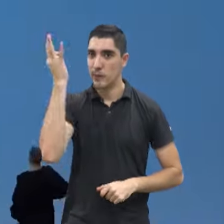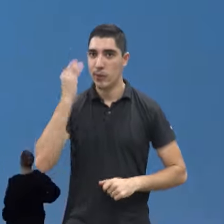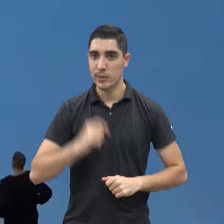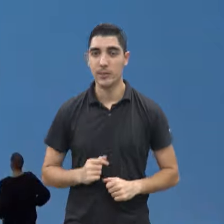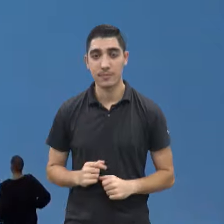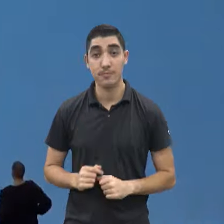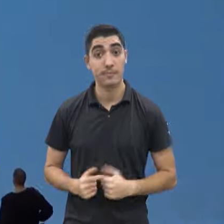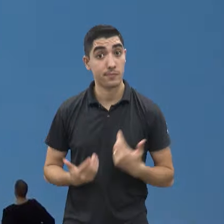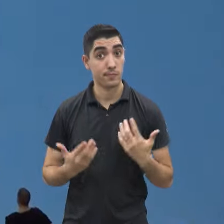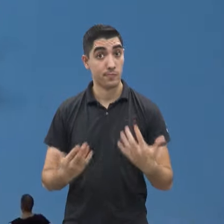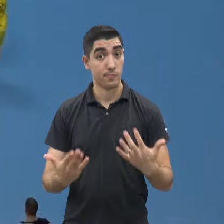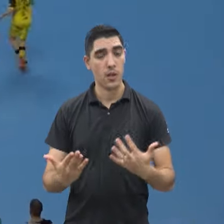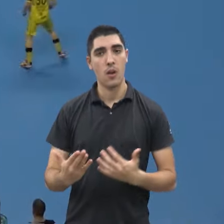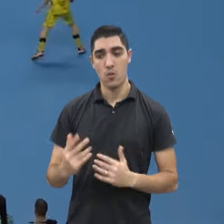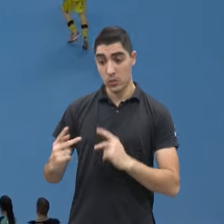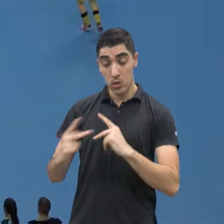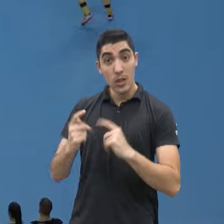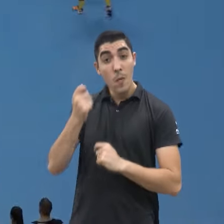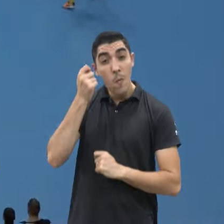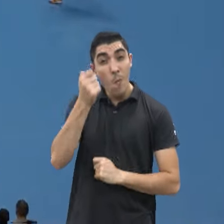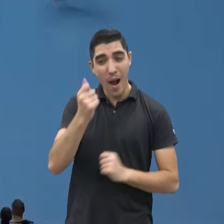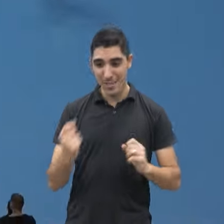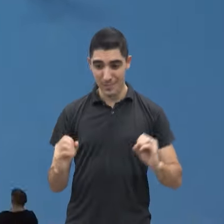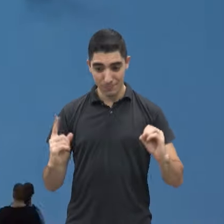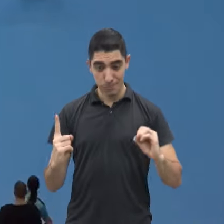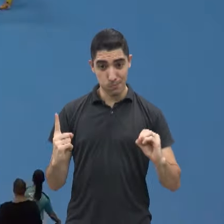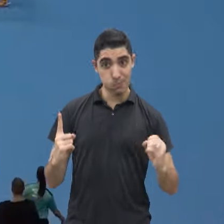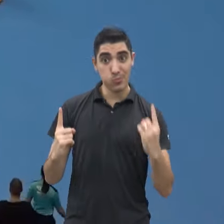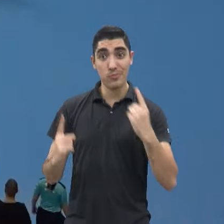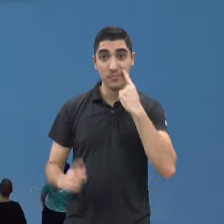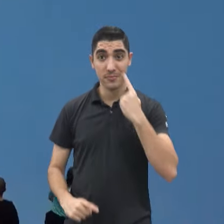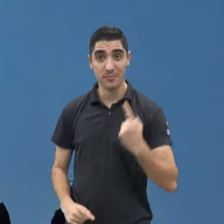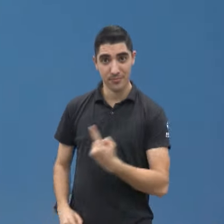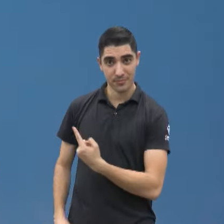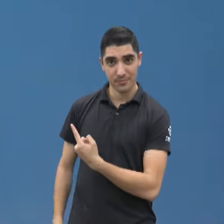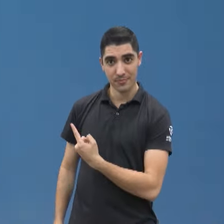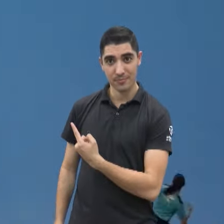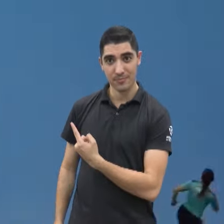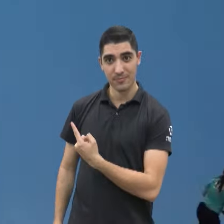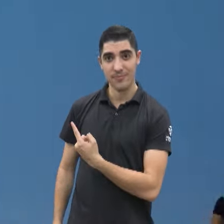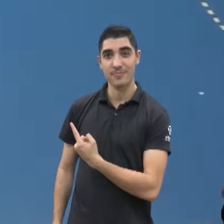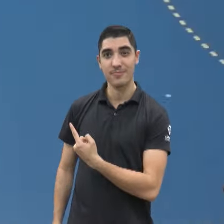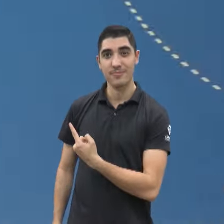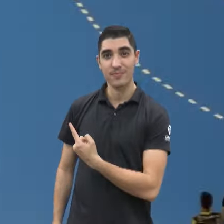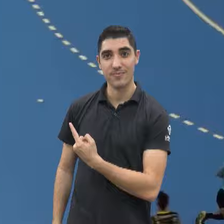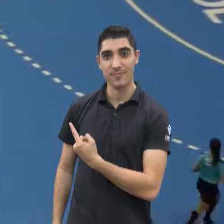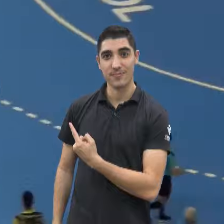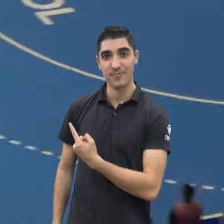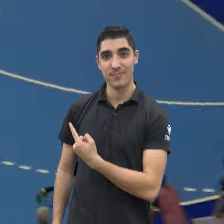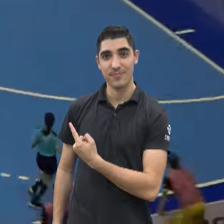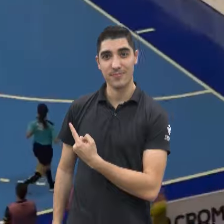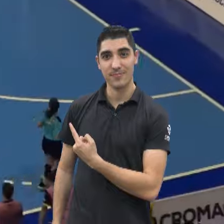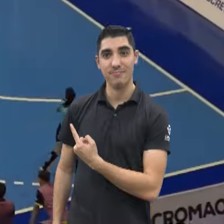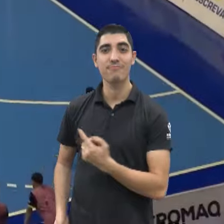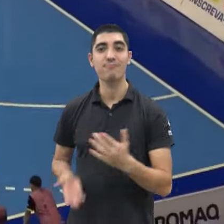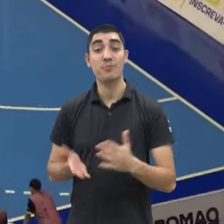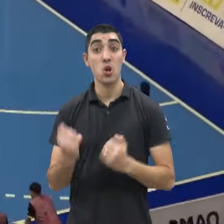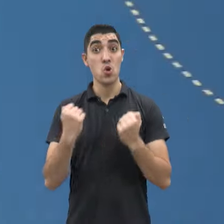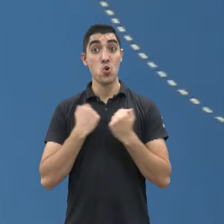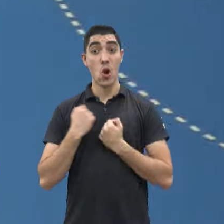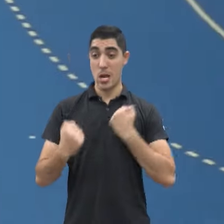O São José quase chegou ao empate nesse lance, Gui perdeu para Paulinho que dominou, Valenga está fora do gol. Ele bateu, mas Valenga